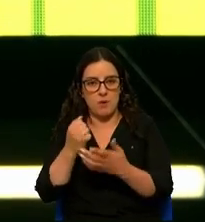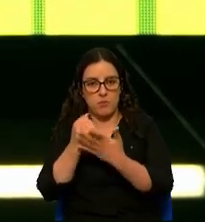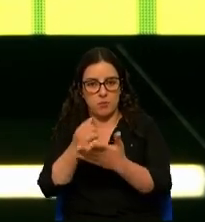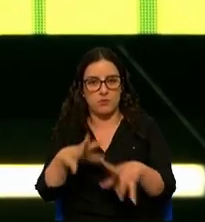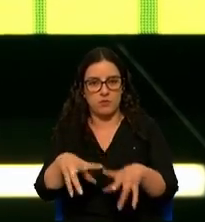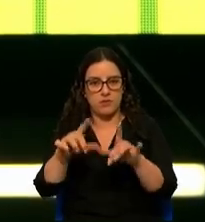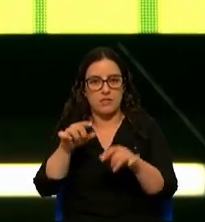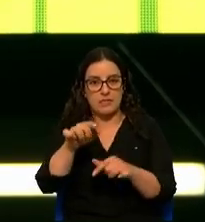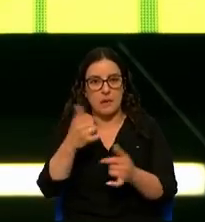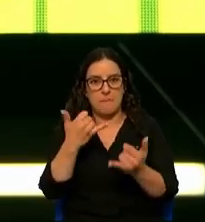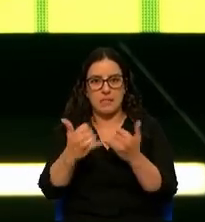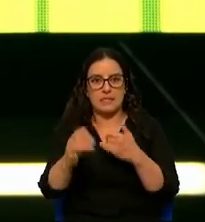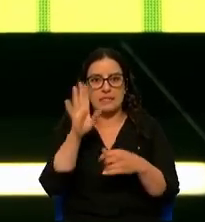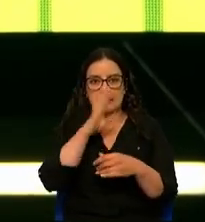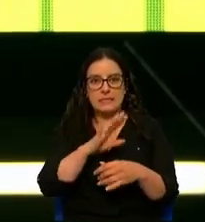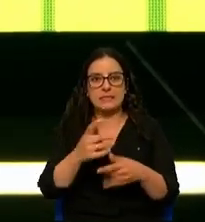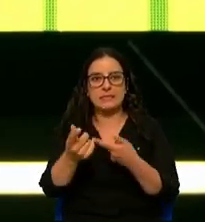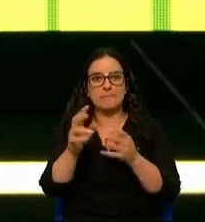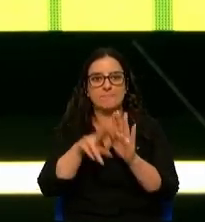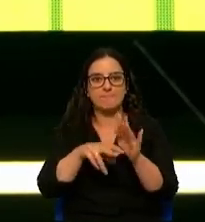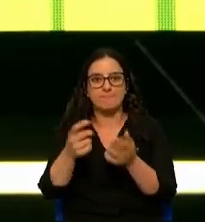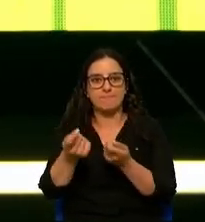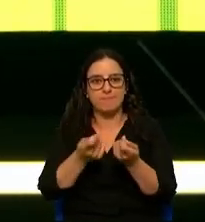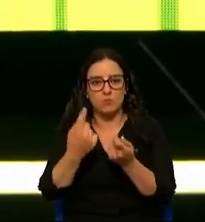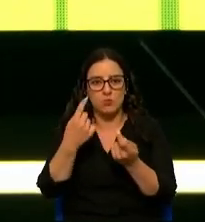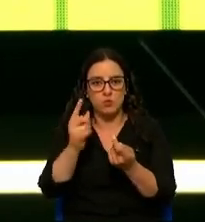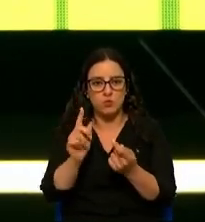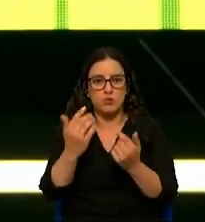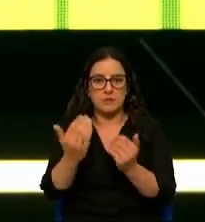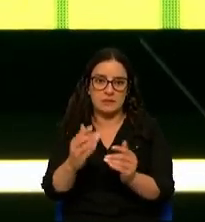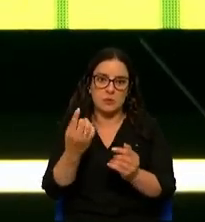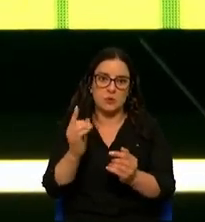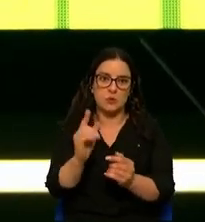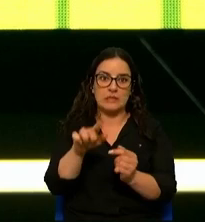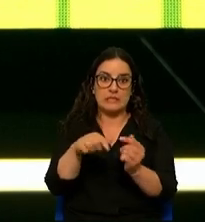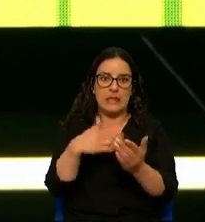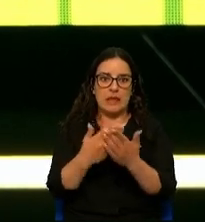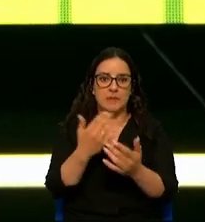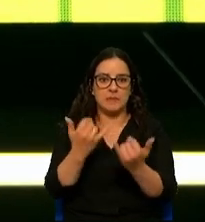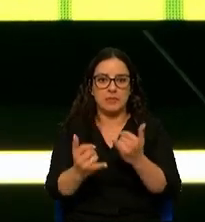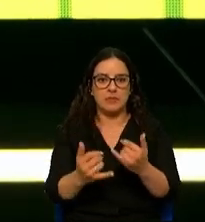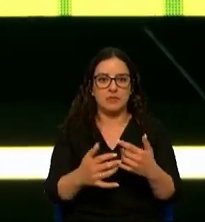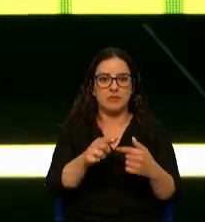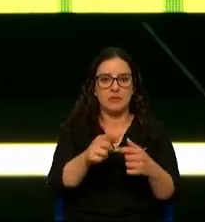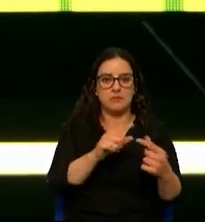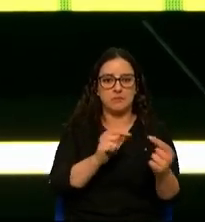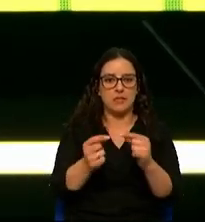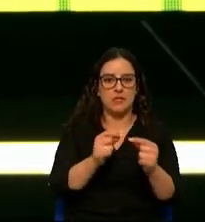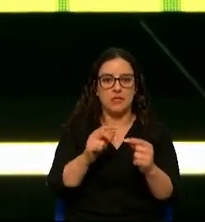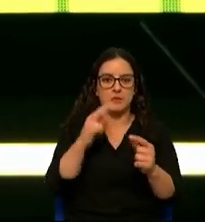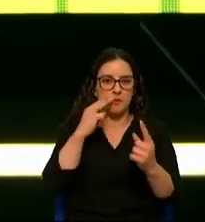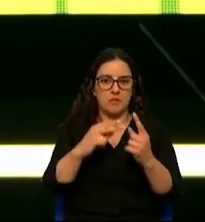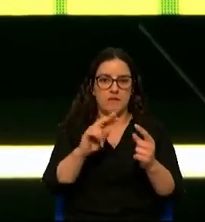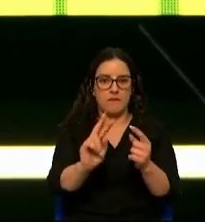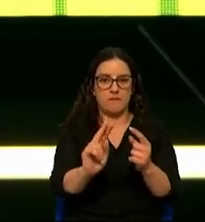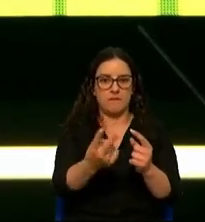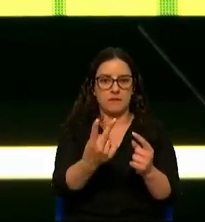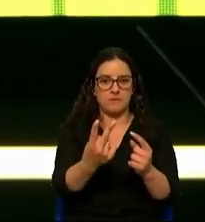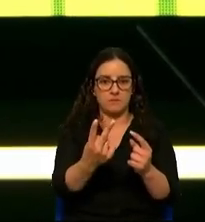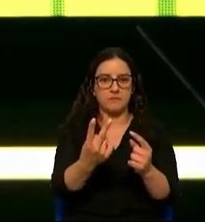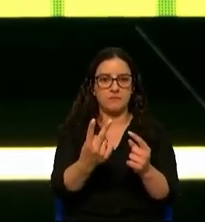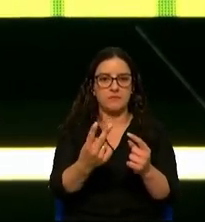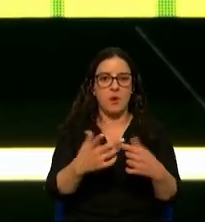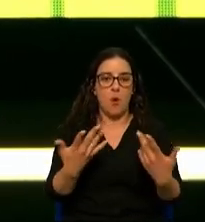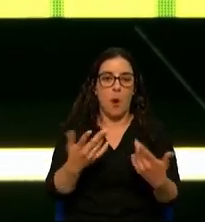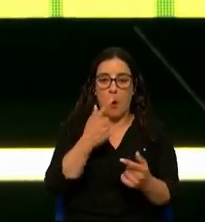for regulado e limitado. É um debate que tem que ser feito, mas para já vamos ver duas perspectivas diferentes, ou então